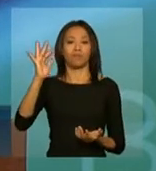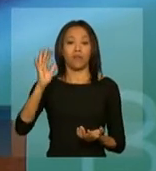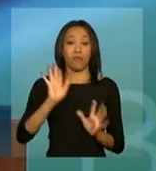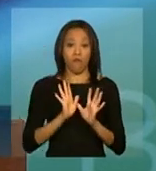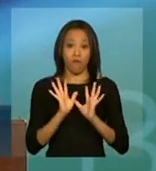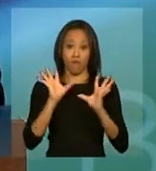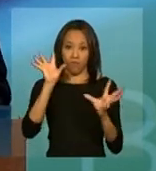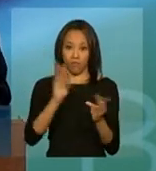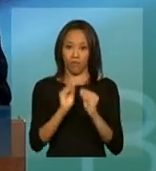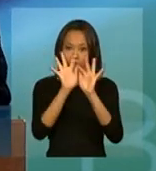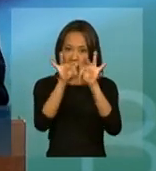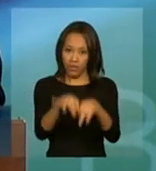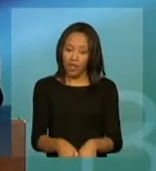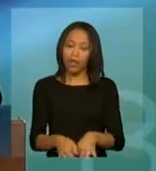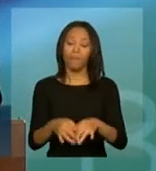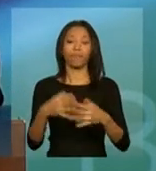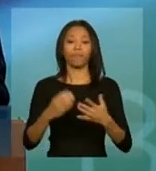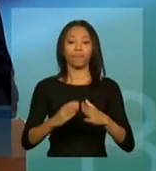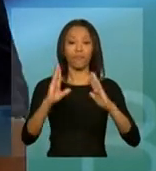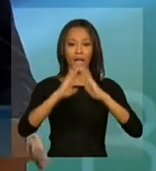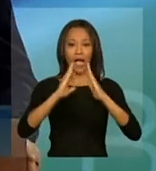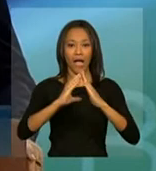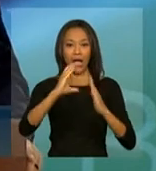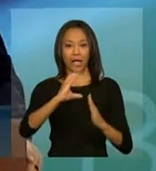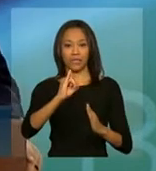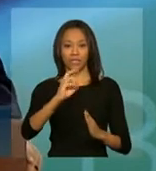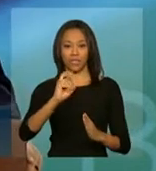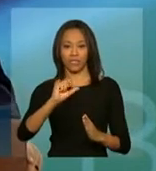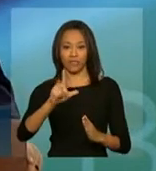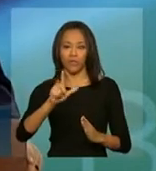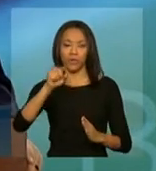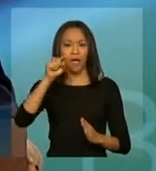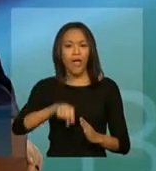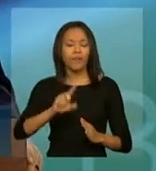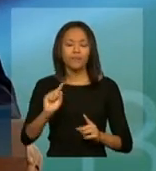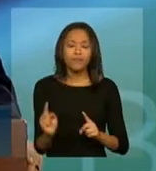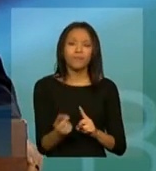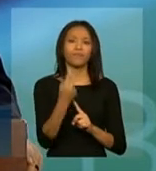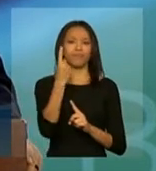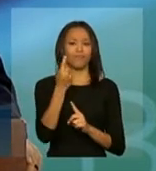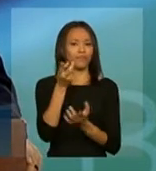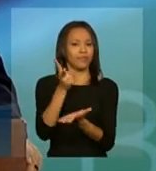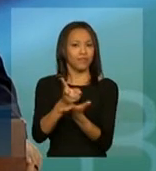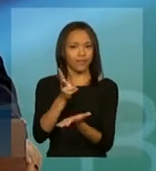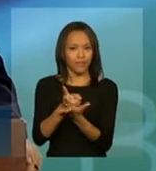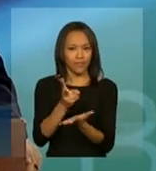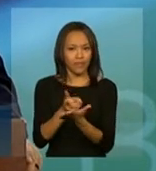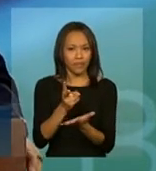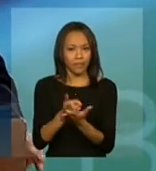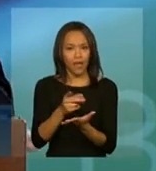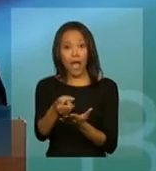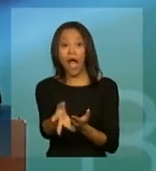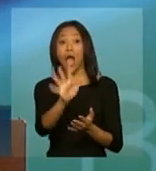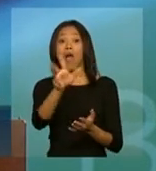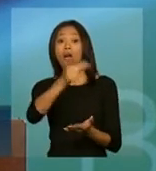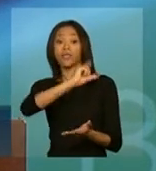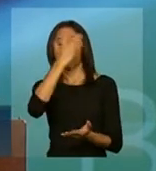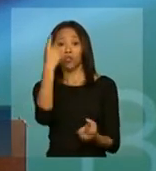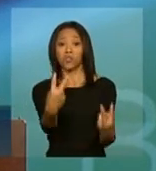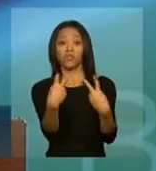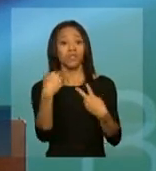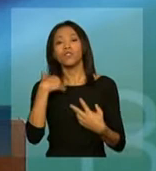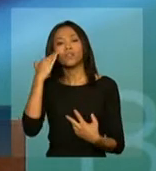a Casa Civil é, no sistema presidencialista, uma pasta ímpar e frequentemente mal compreendida. A